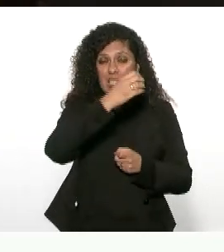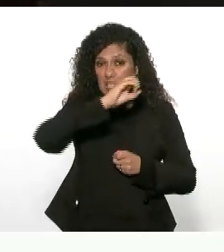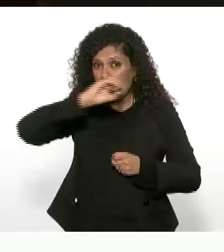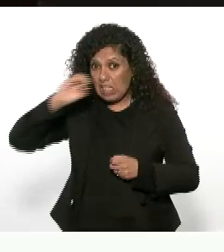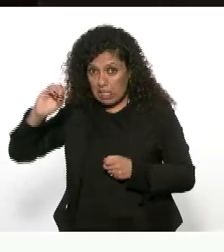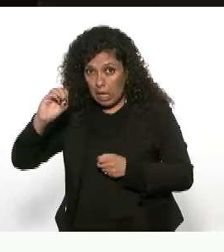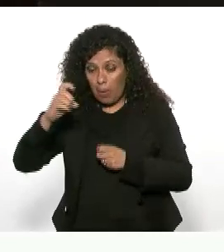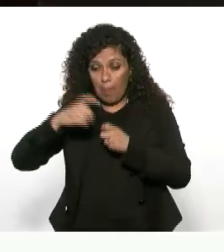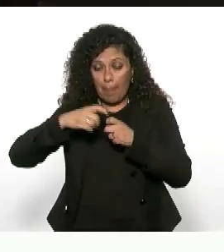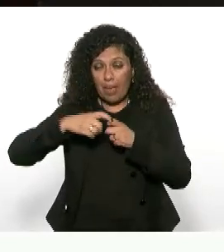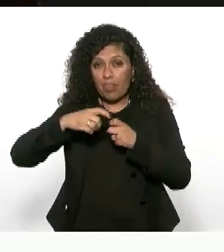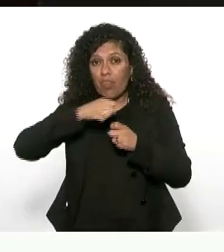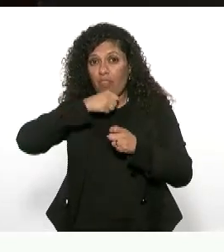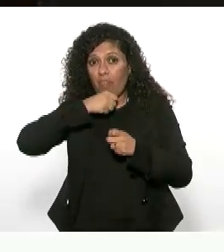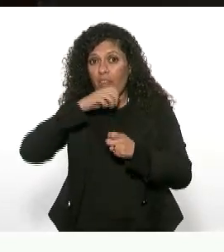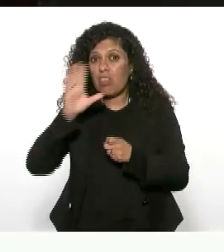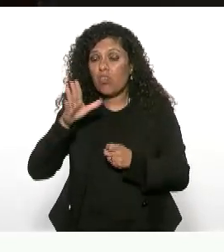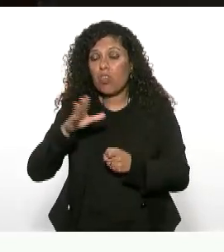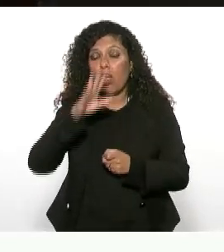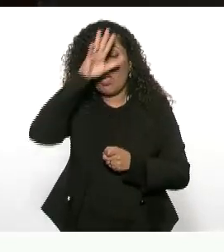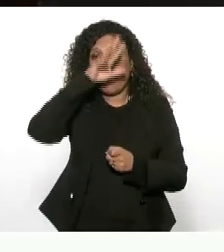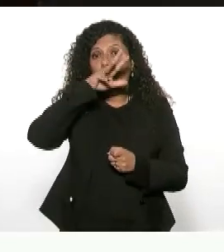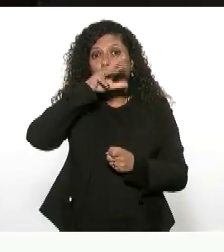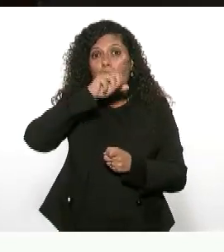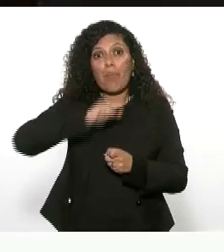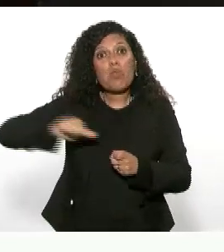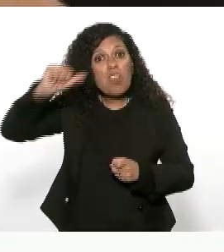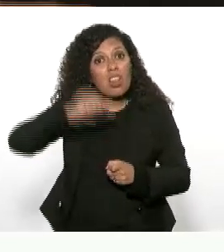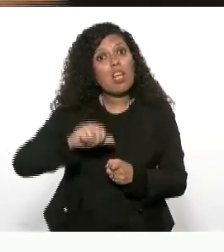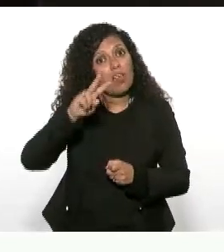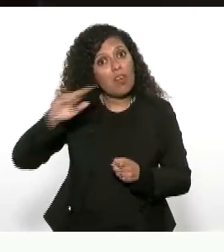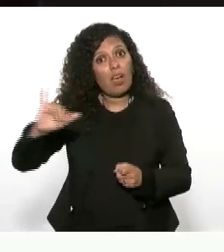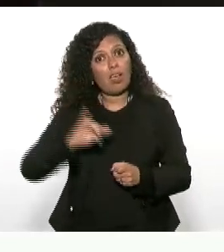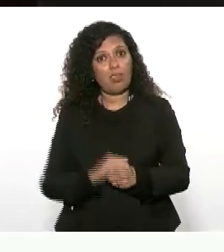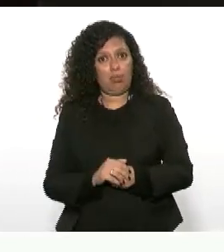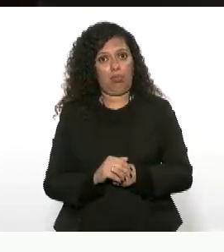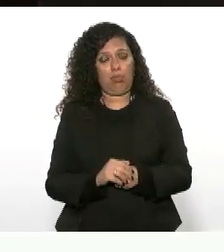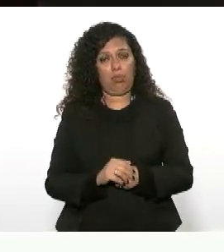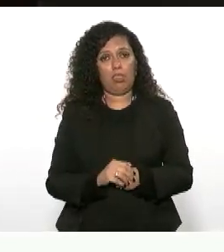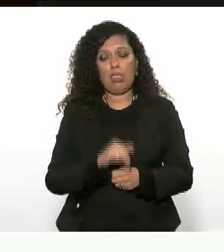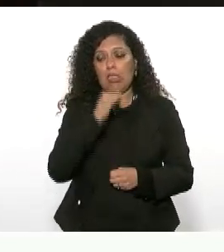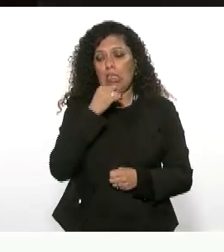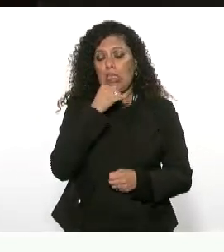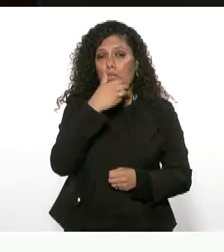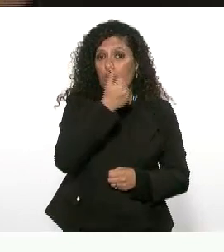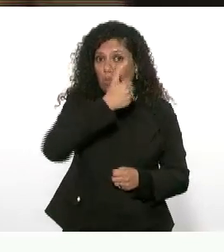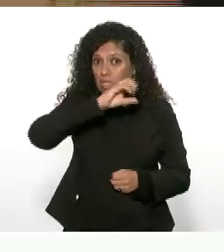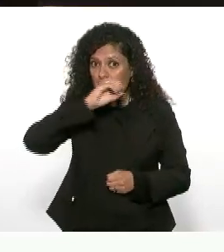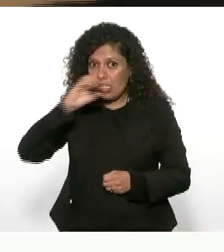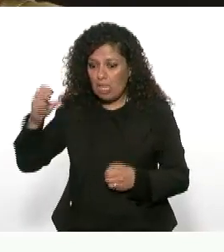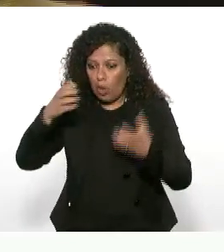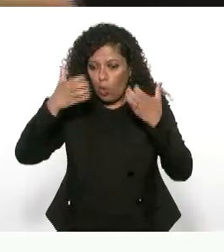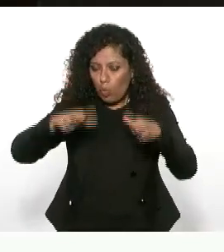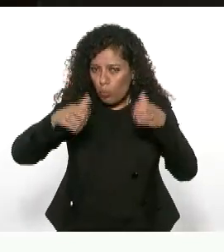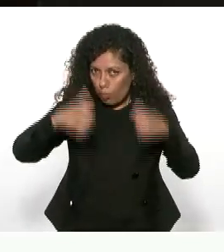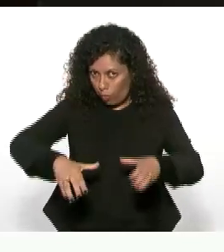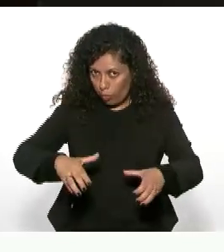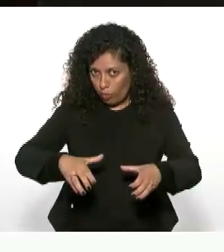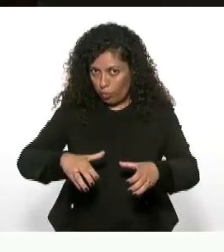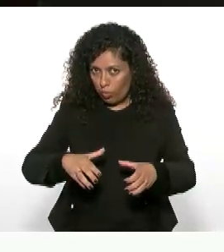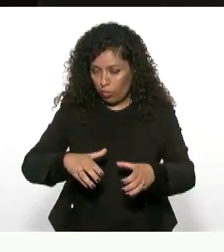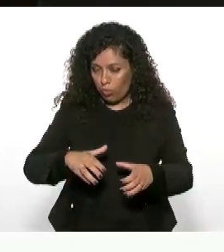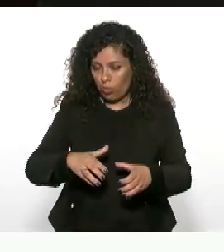hora. Então, as 100 vagas que foram destinadas aos peritos criminais,